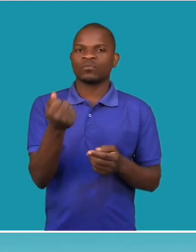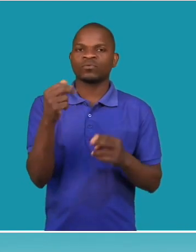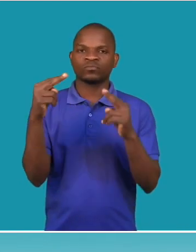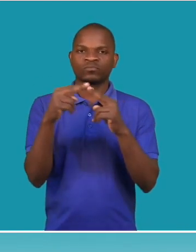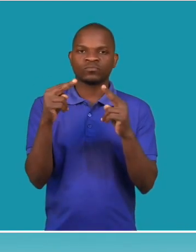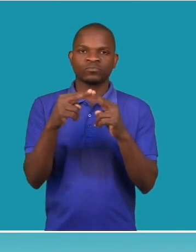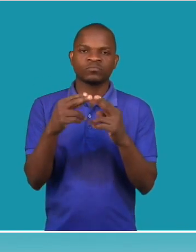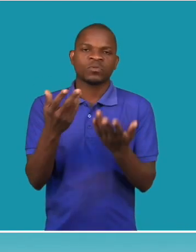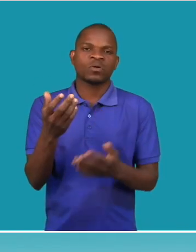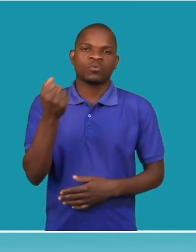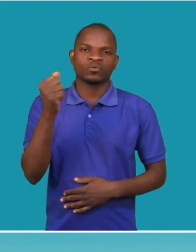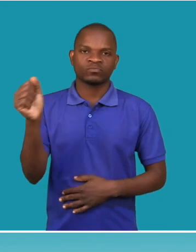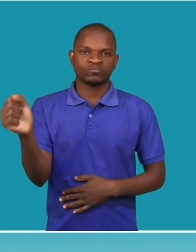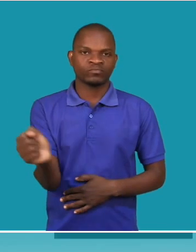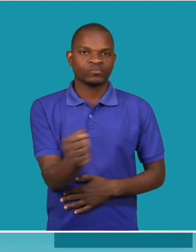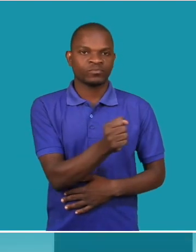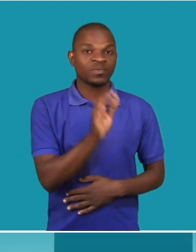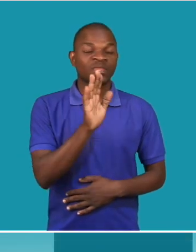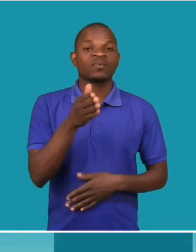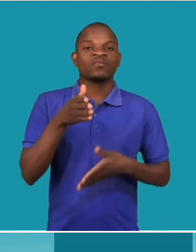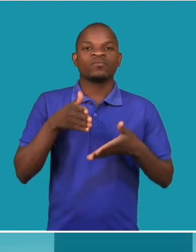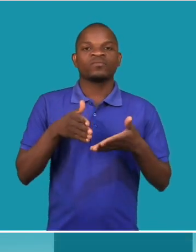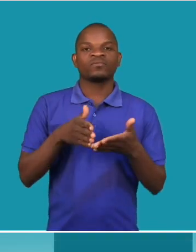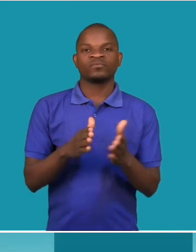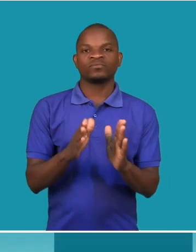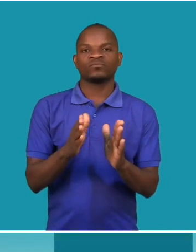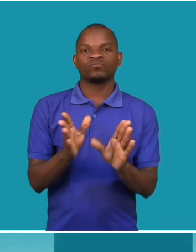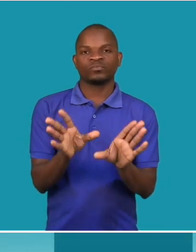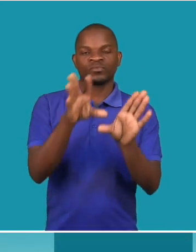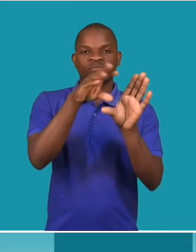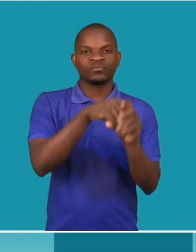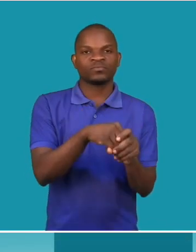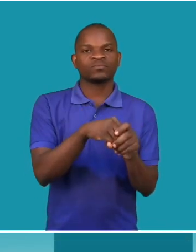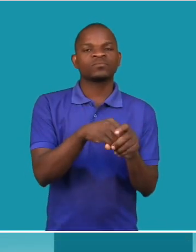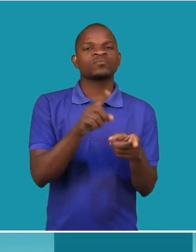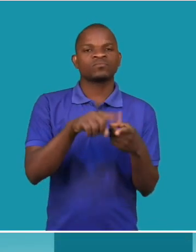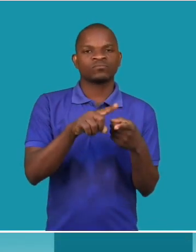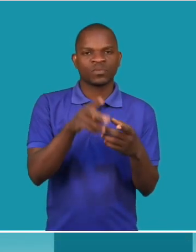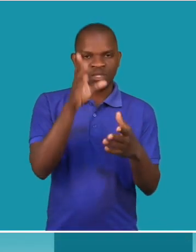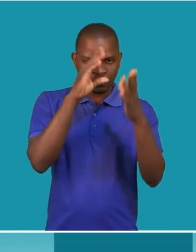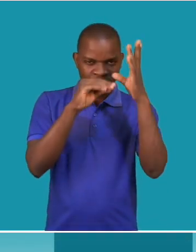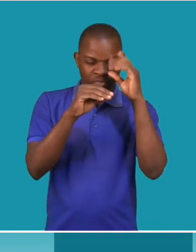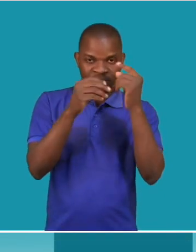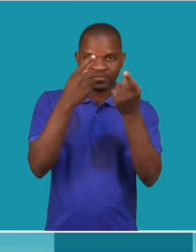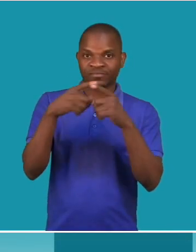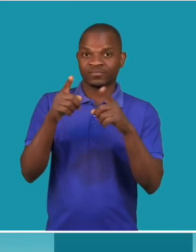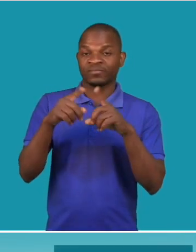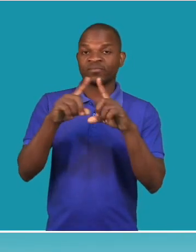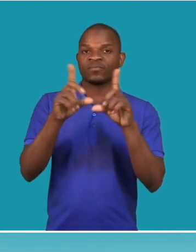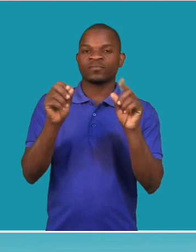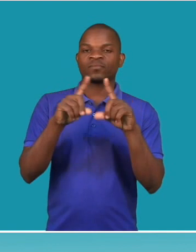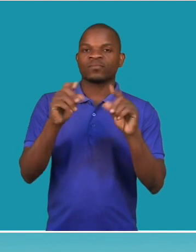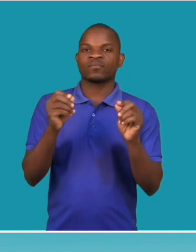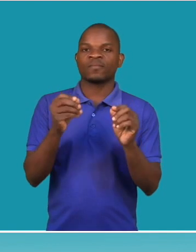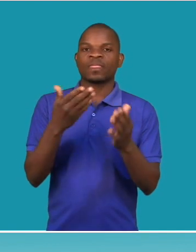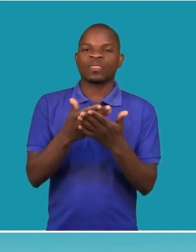contactar e queiram trazer o seu filho, não é, para estar inserido, para aprender